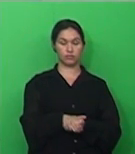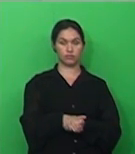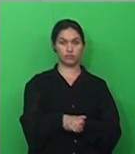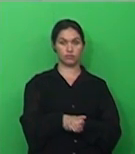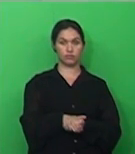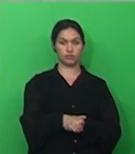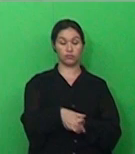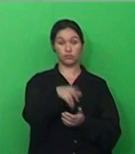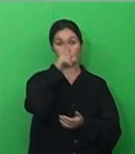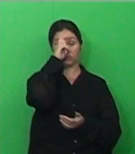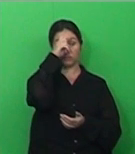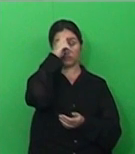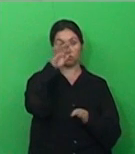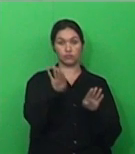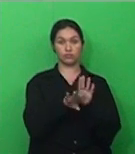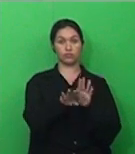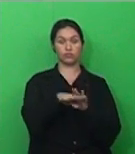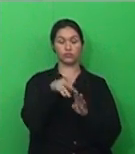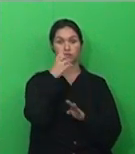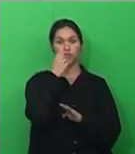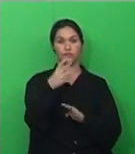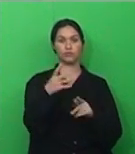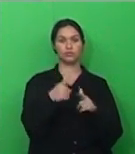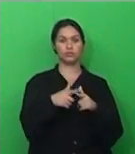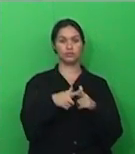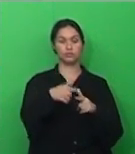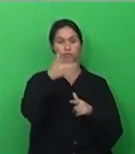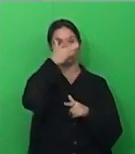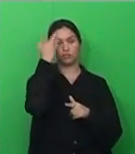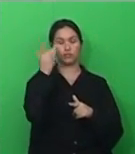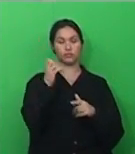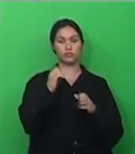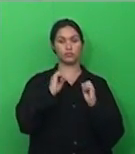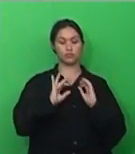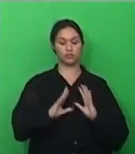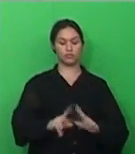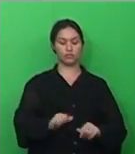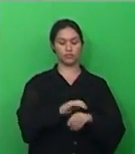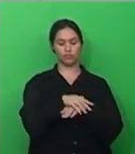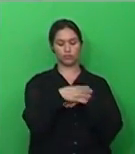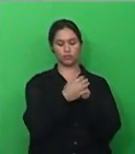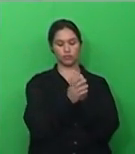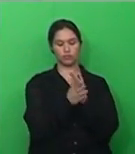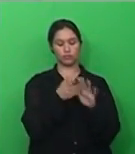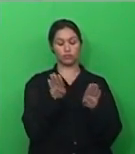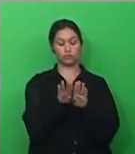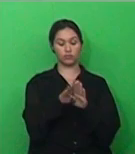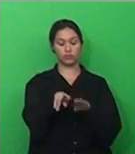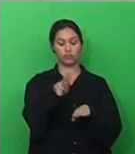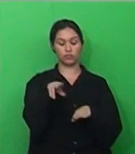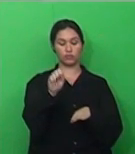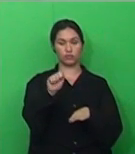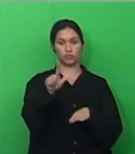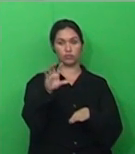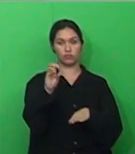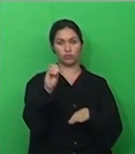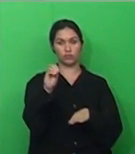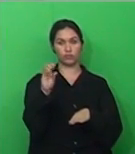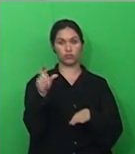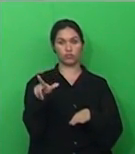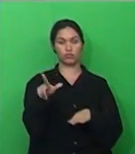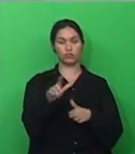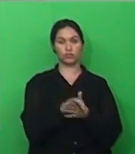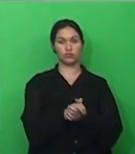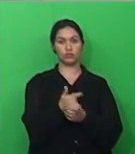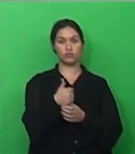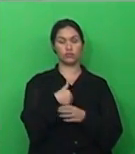Então vejam vocês da importância do uso do álcool gel. Estou falando aqui do mérito do projeto. Tive cuidado de